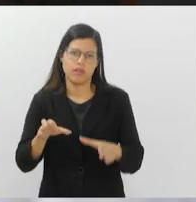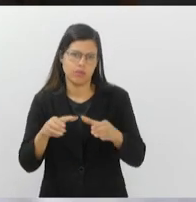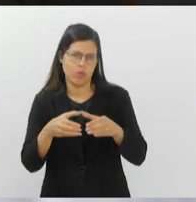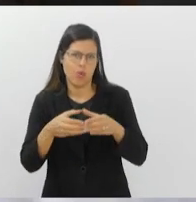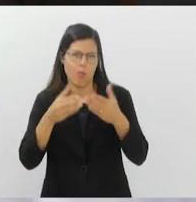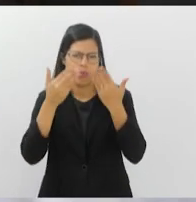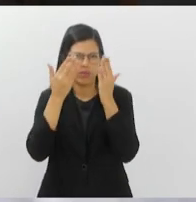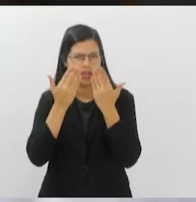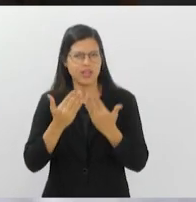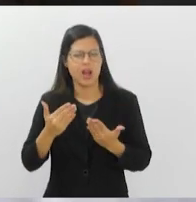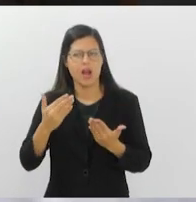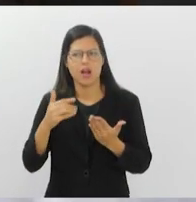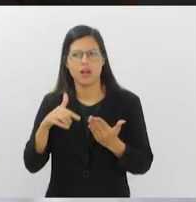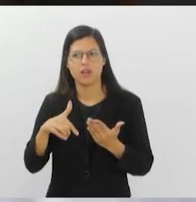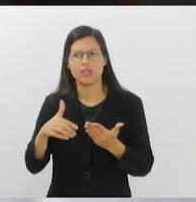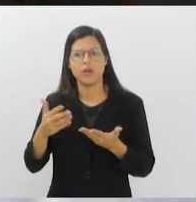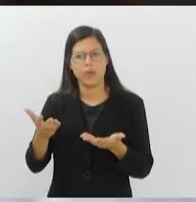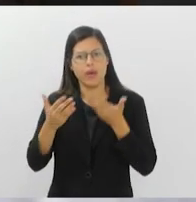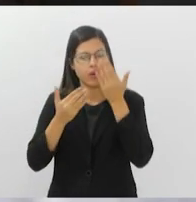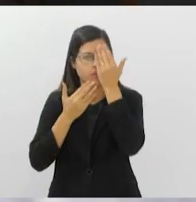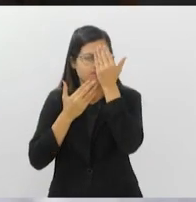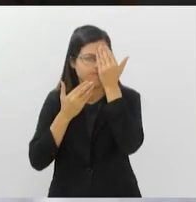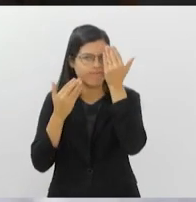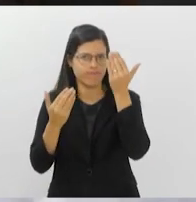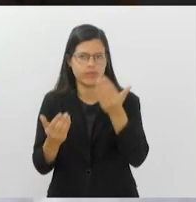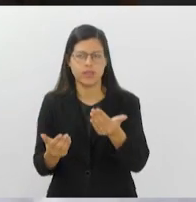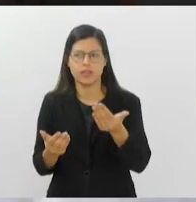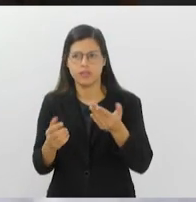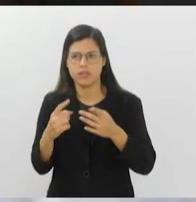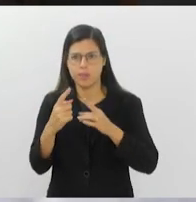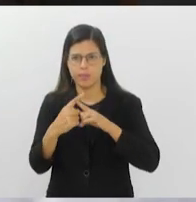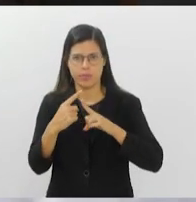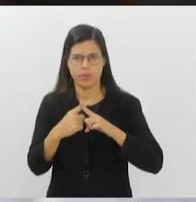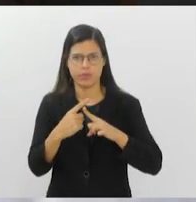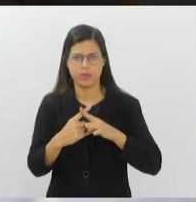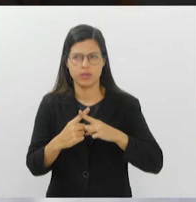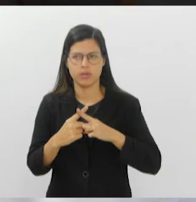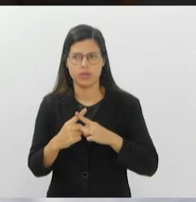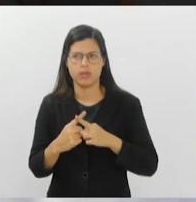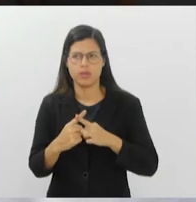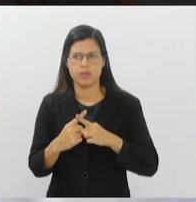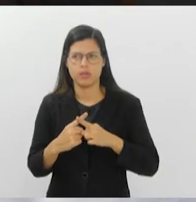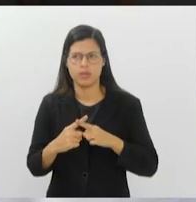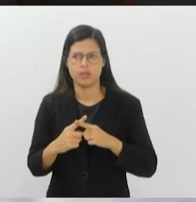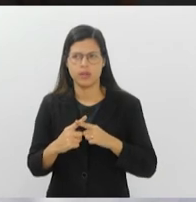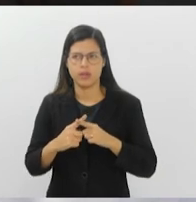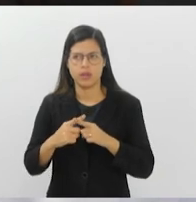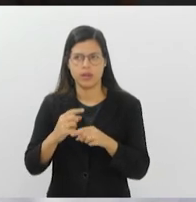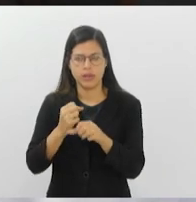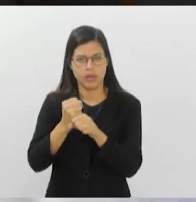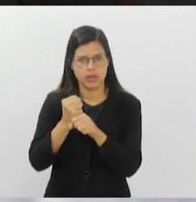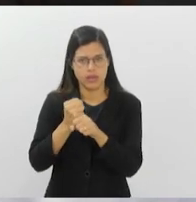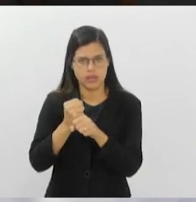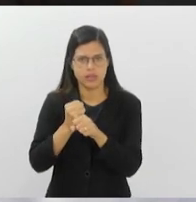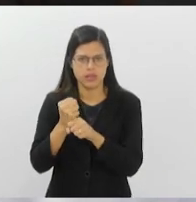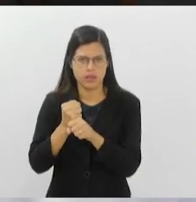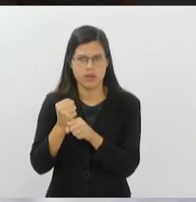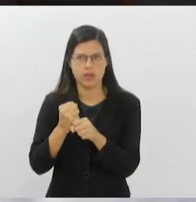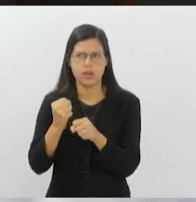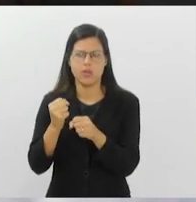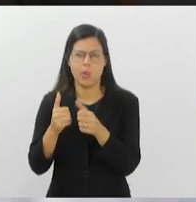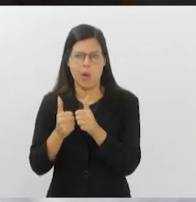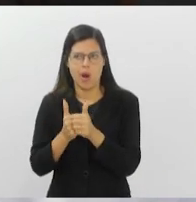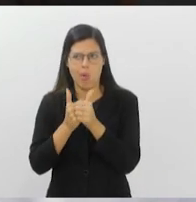examinadora. Patrícia, eu quero falar para você, quero te agradecer muito, porque esse ano eu estive acompanhando, né, de